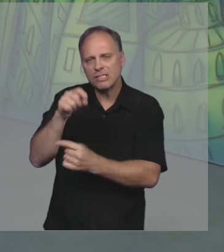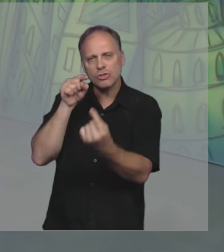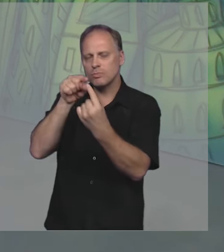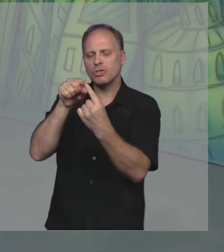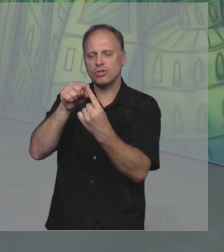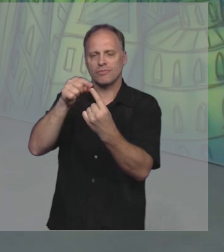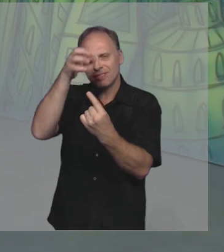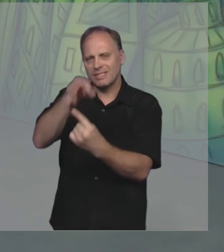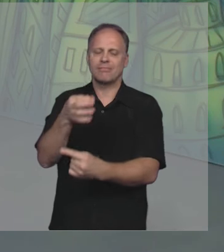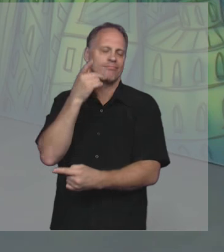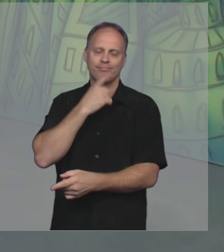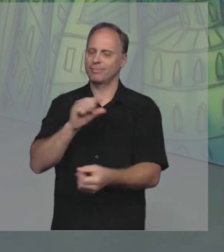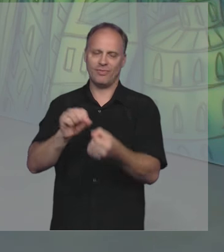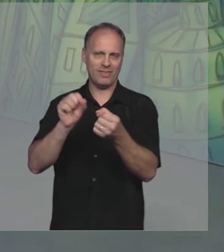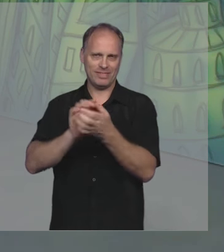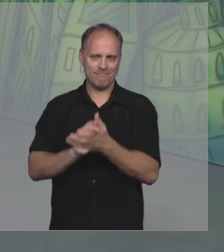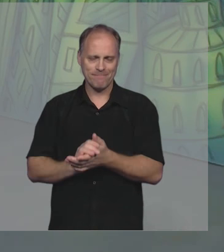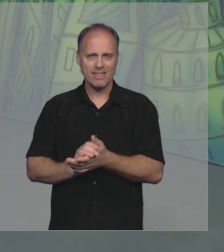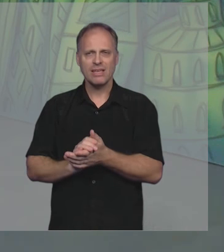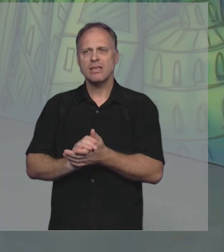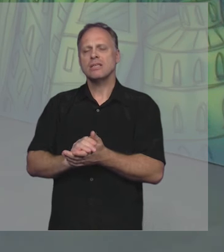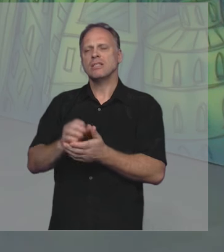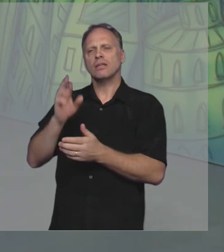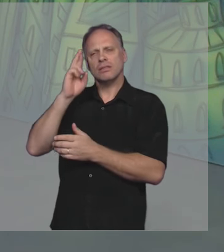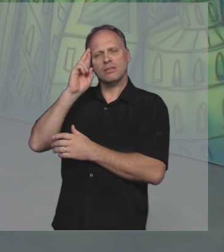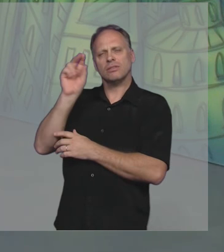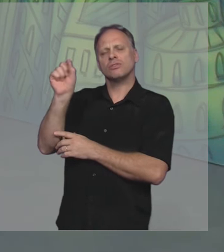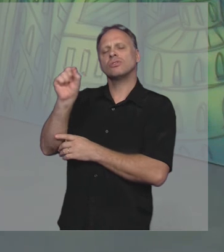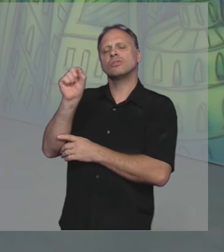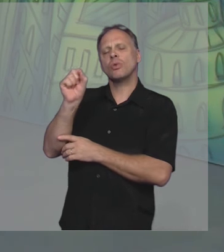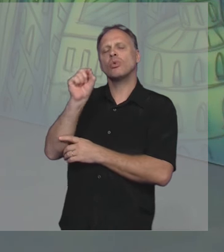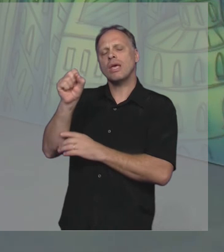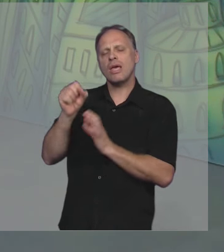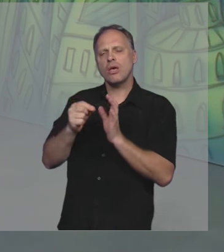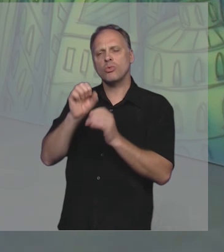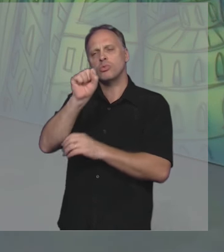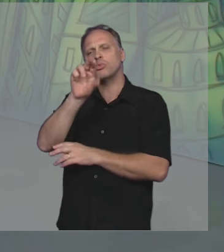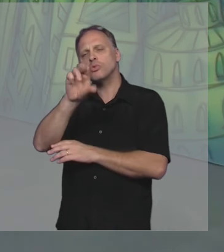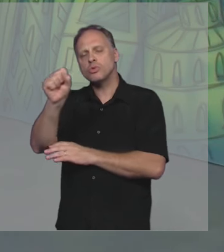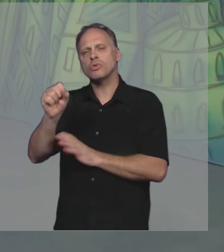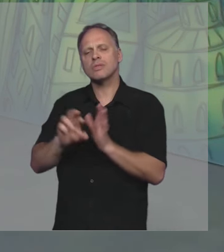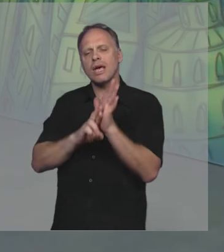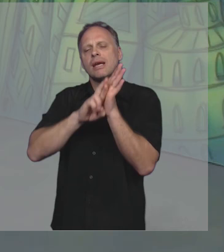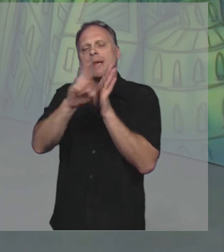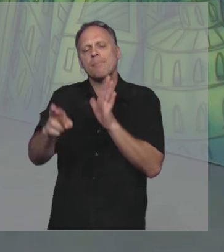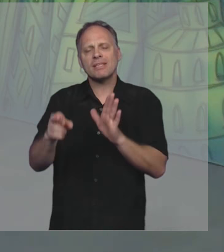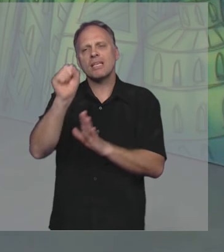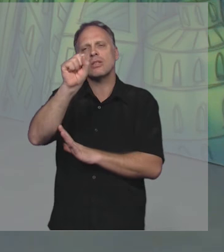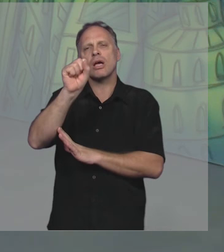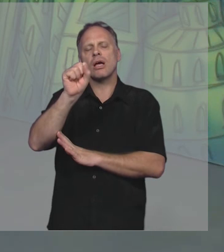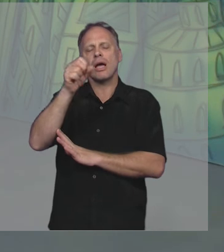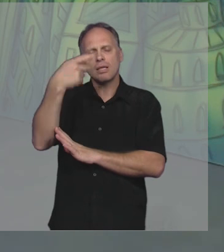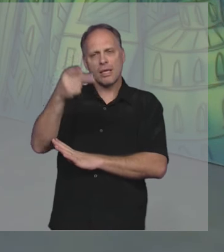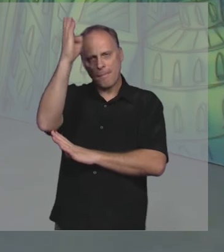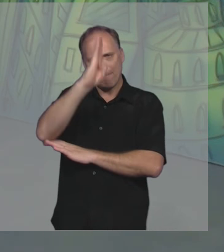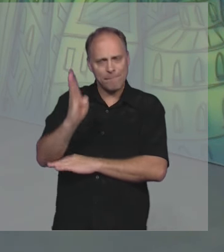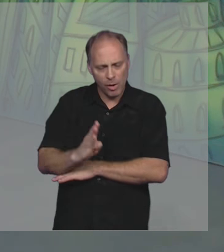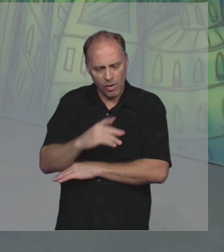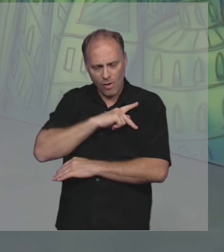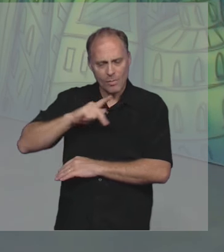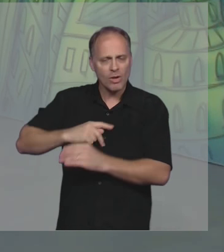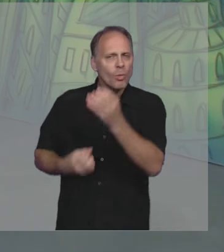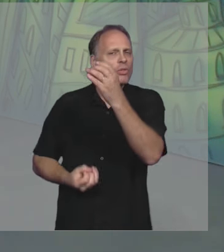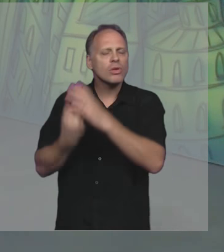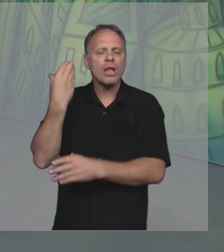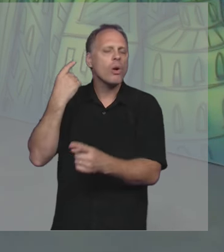seus objetivos. Doutor, e o que representou o SUS assim, para nós brasileiros, né, nesses 30 anos, assim, quando